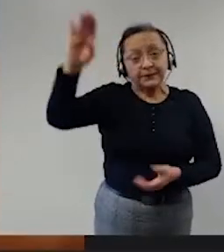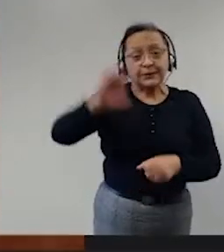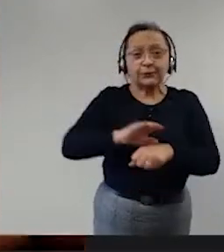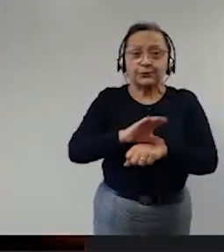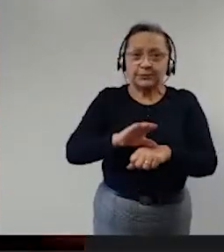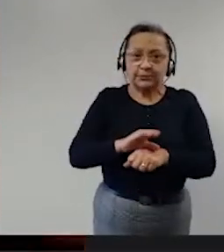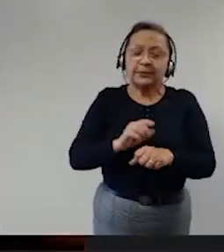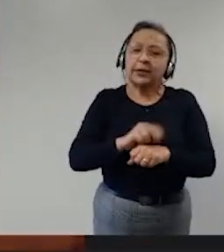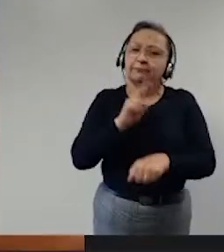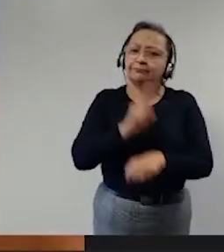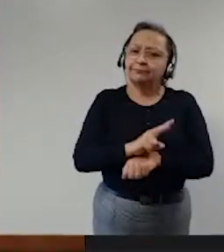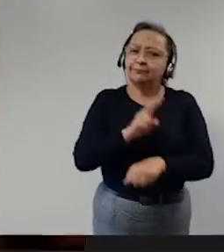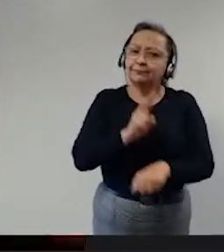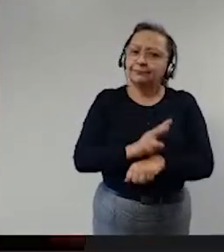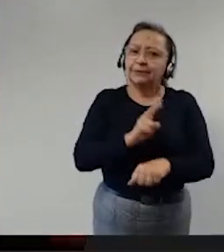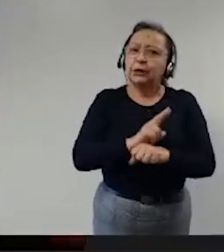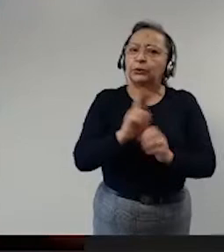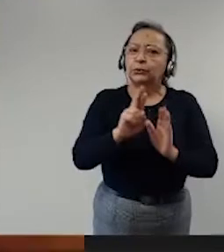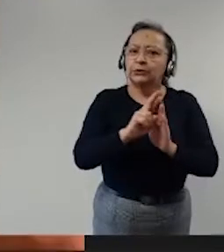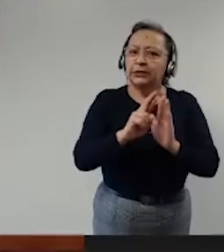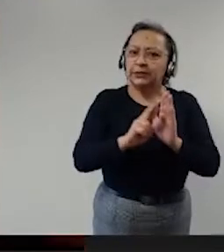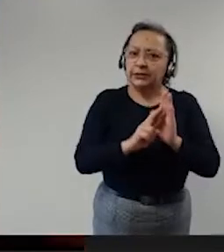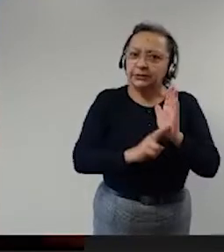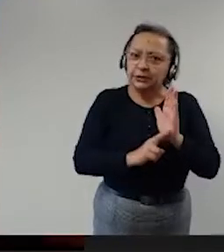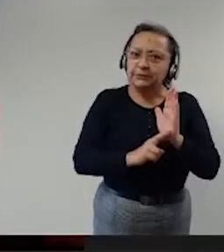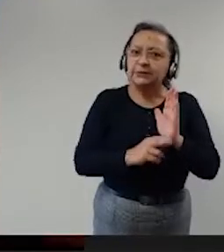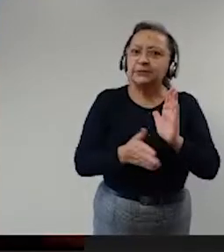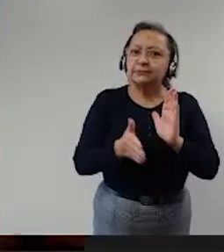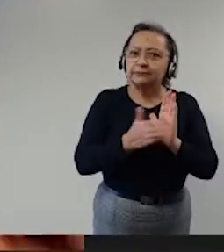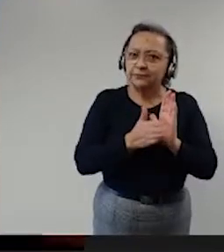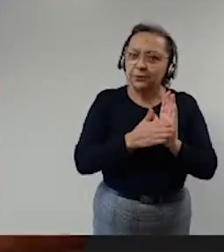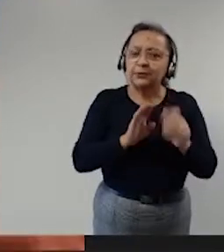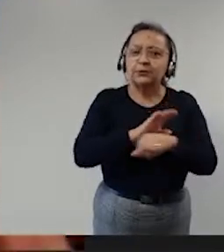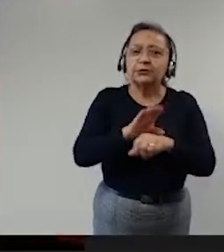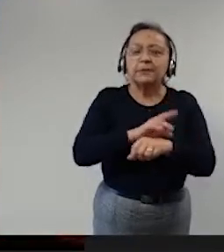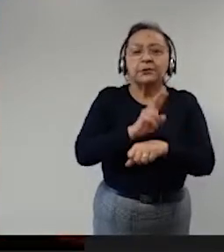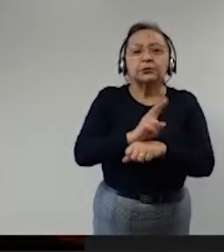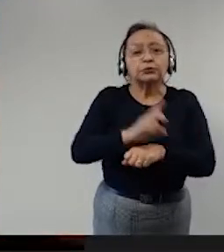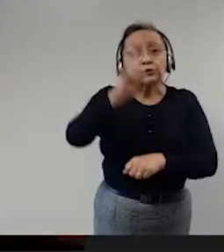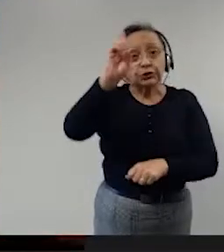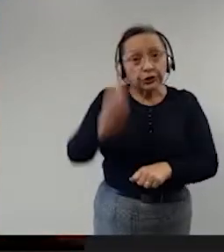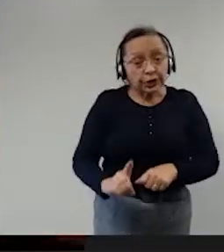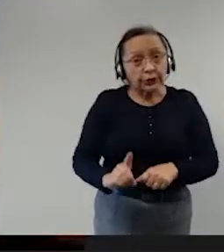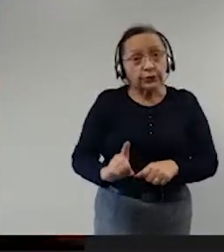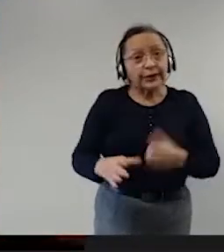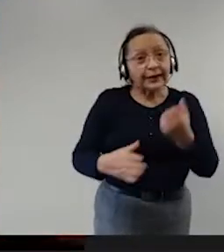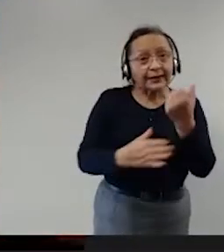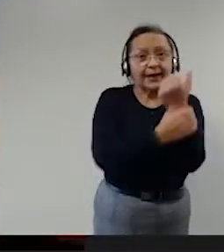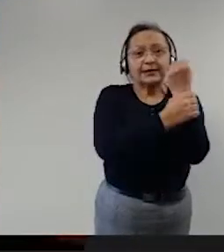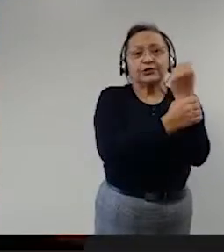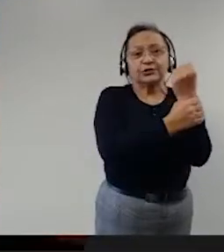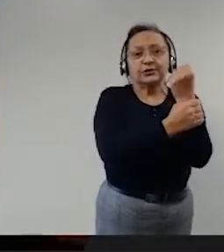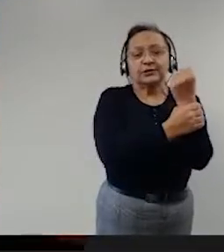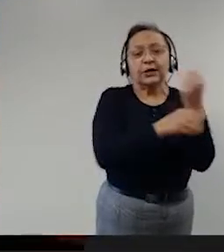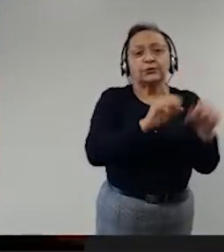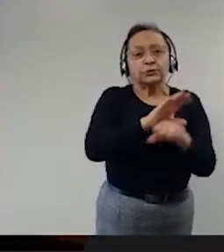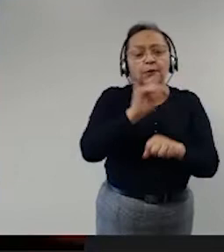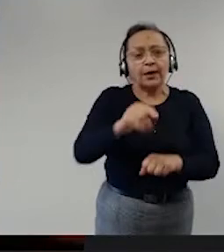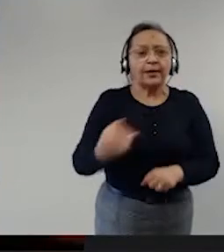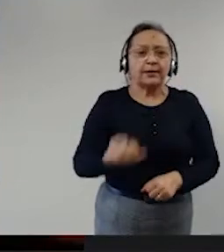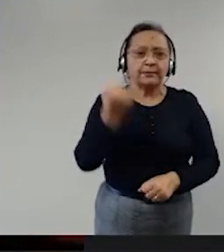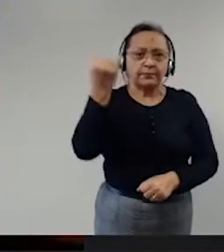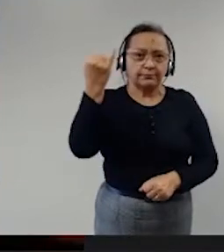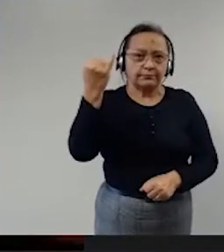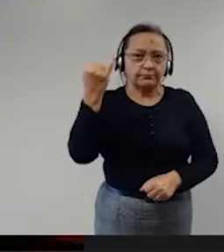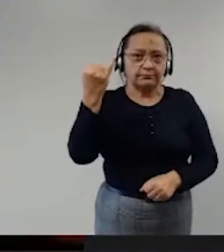na manutenção dos regimes constitucionais, na manutenção dos direitos e garantias constitucionais. Isso é absolutamente fundamental.